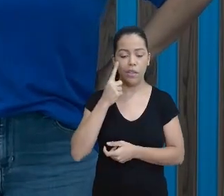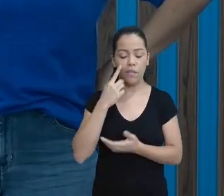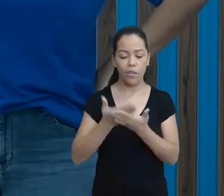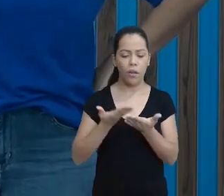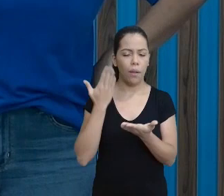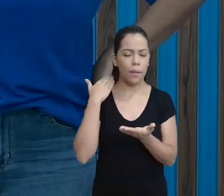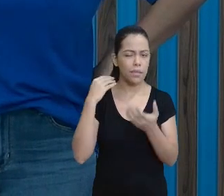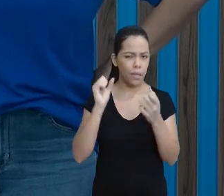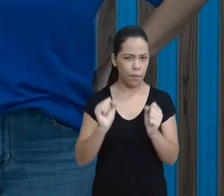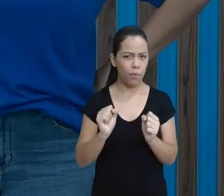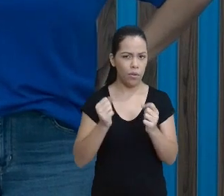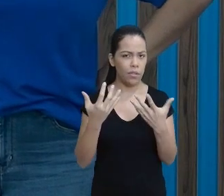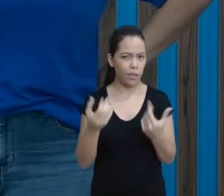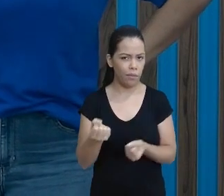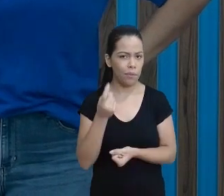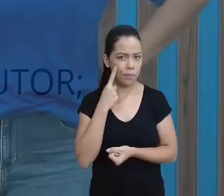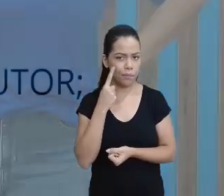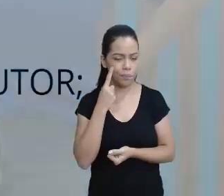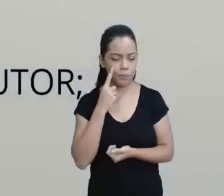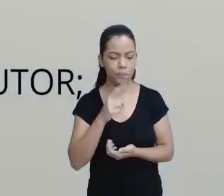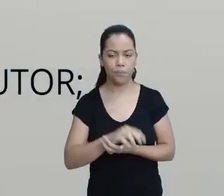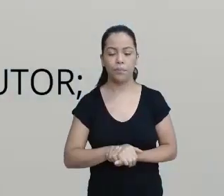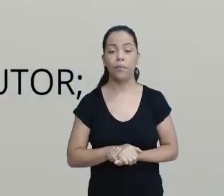Pode ser? Vamos, né?